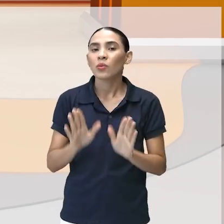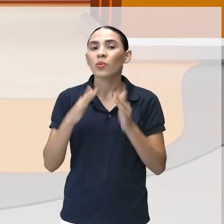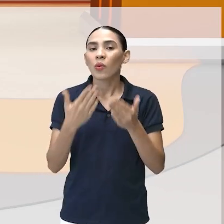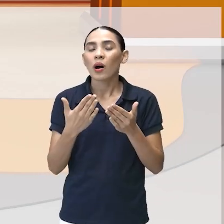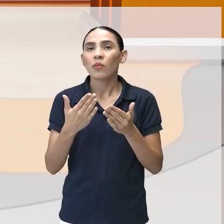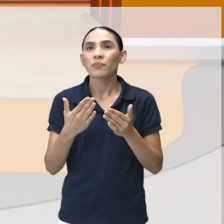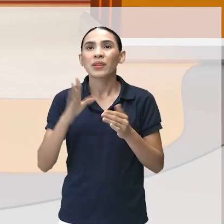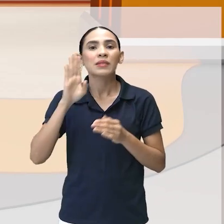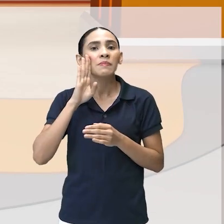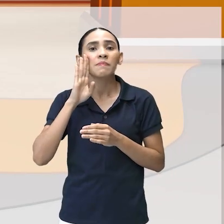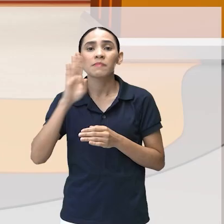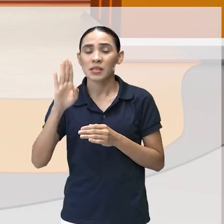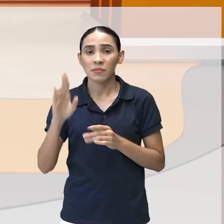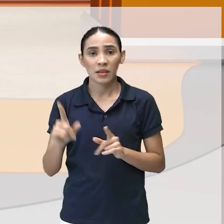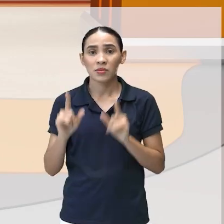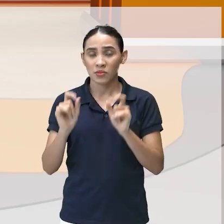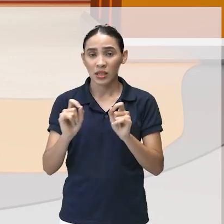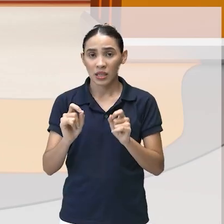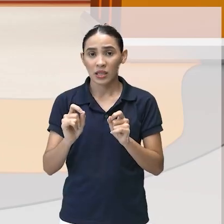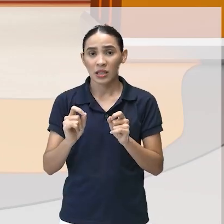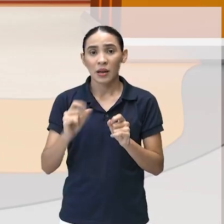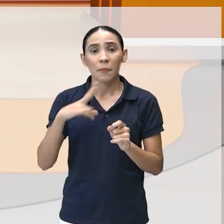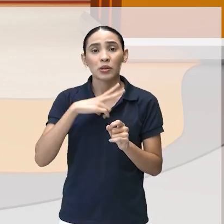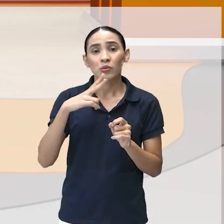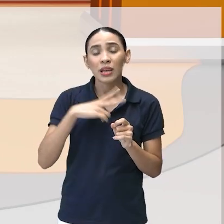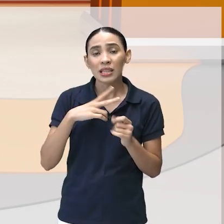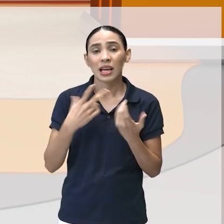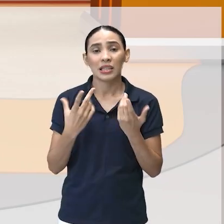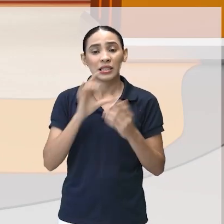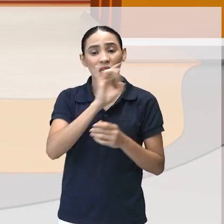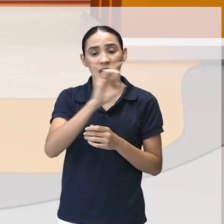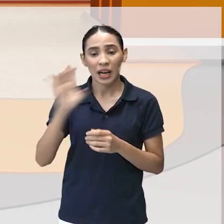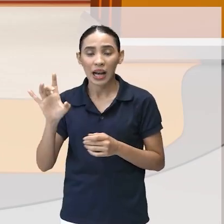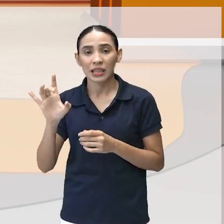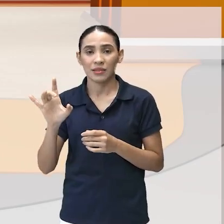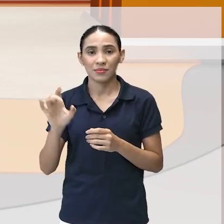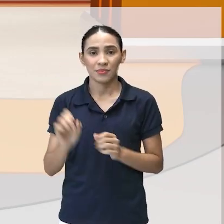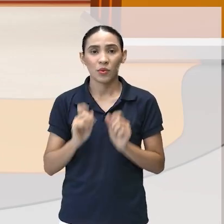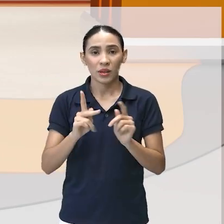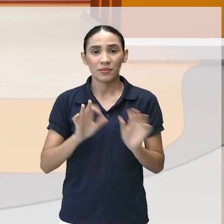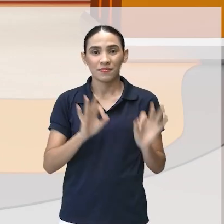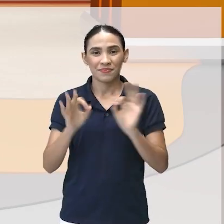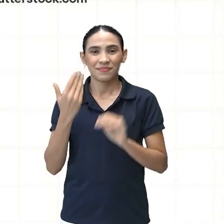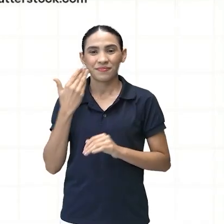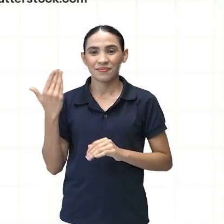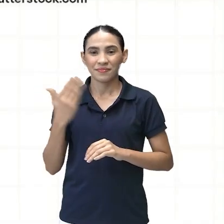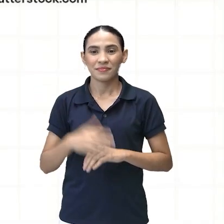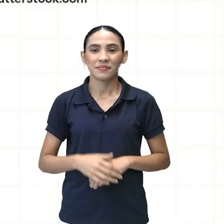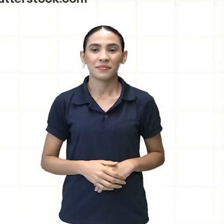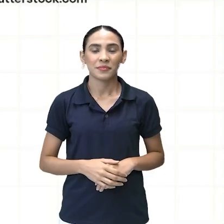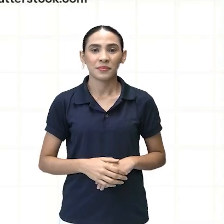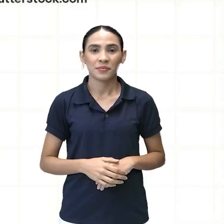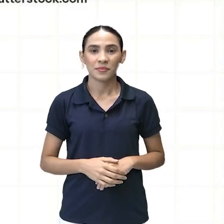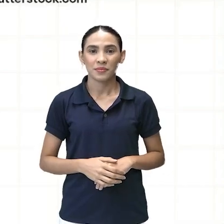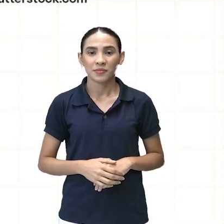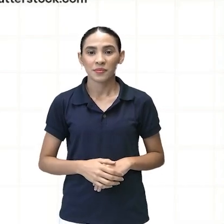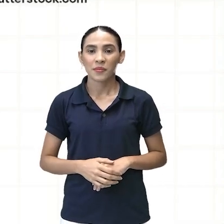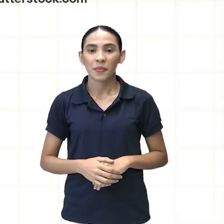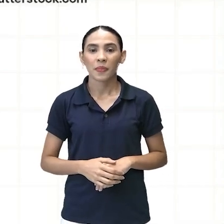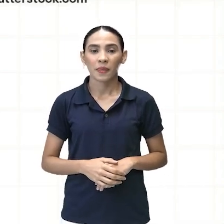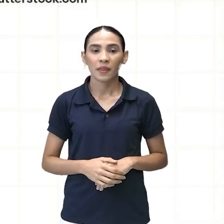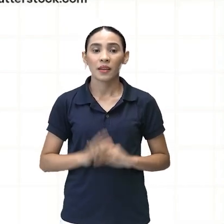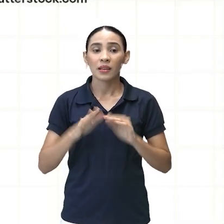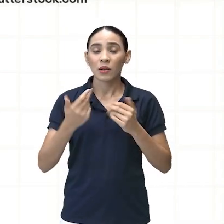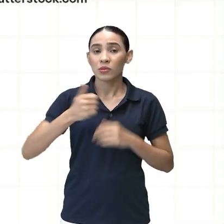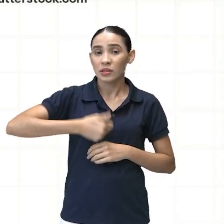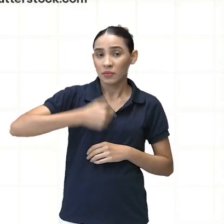ali as principais particularidades de cada um desses setores. Acompanhe aqui comigo. Bem,